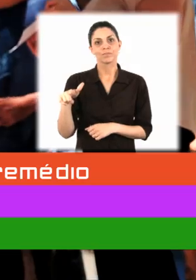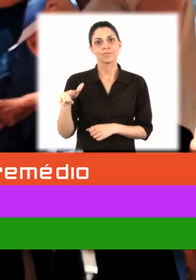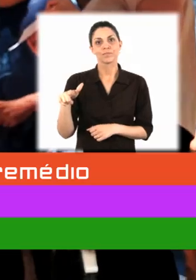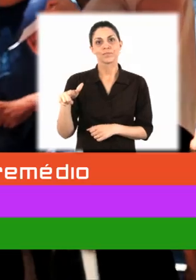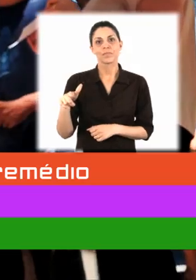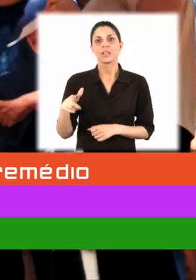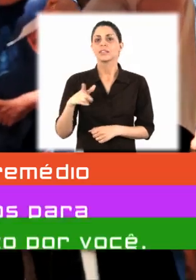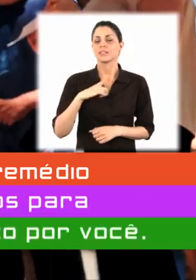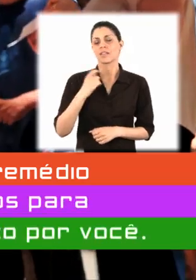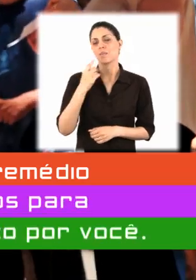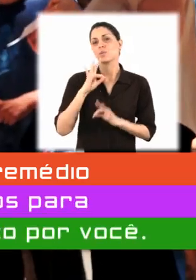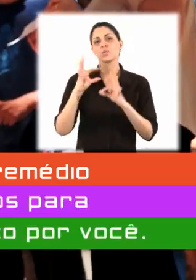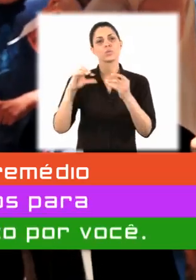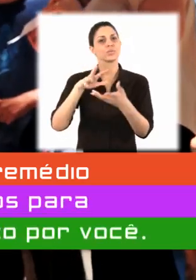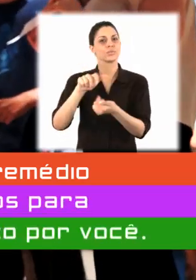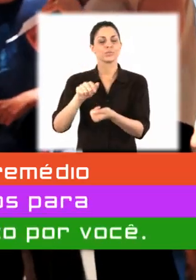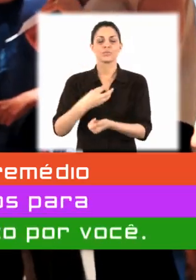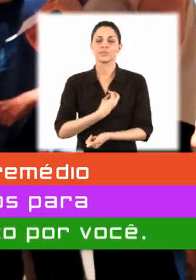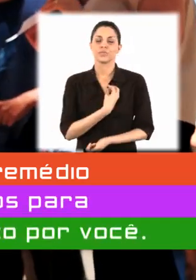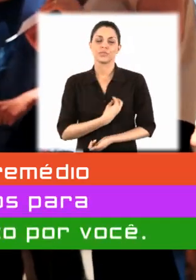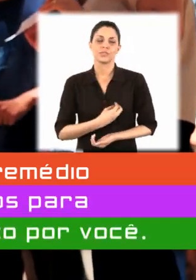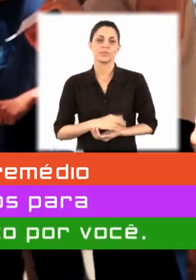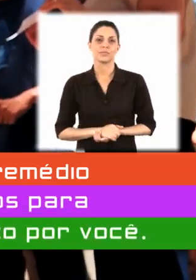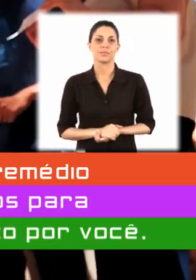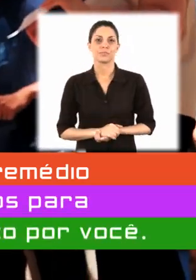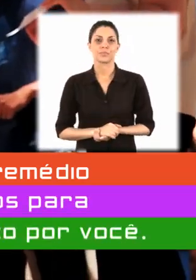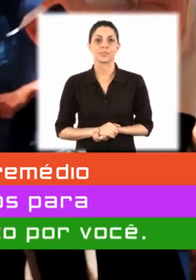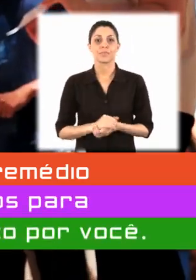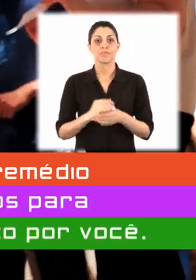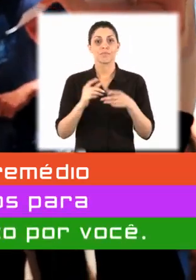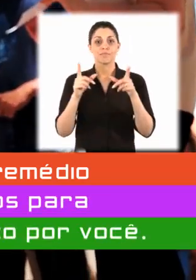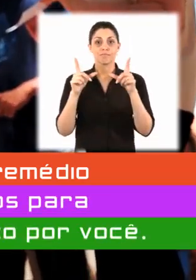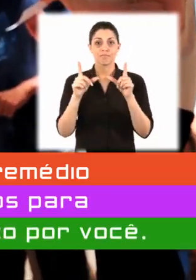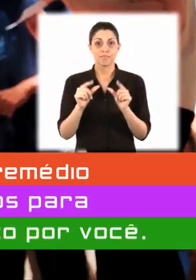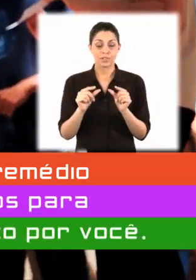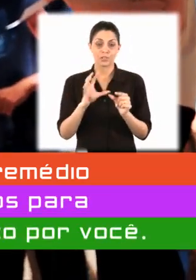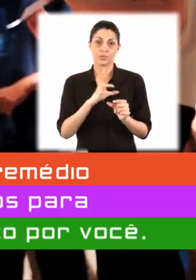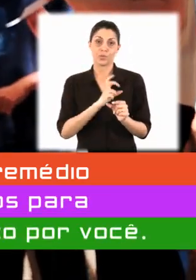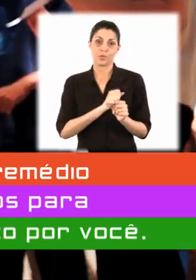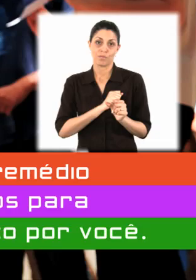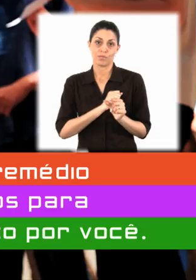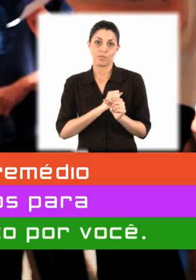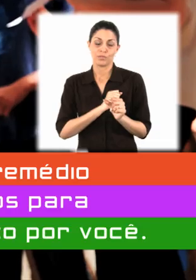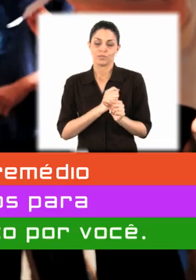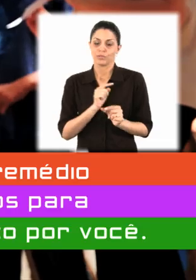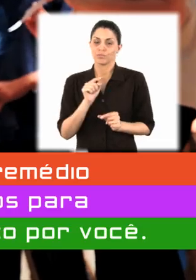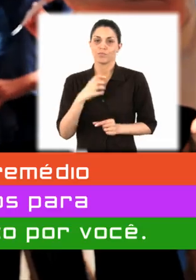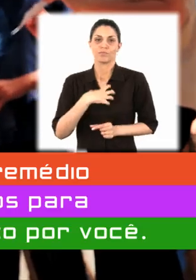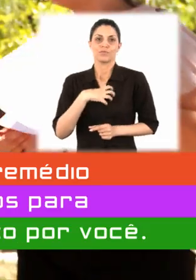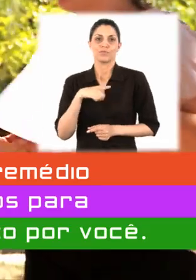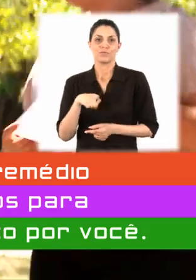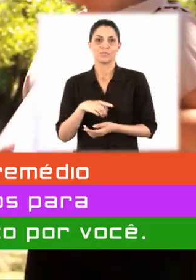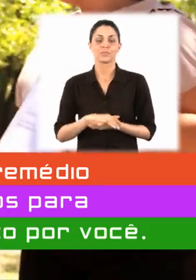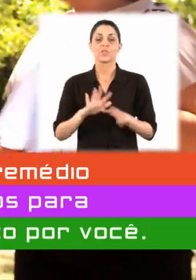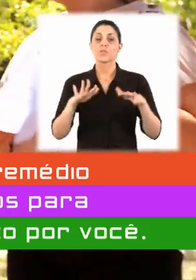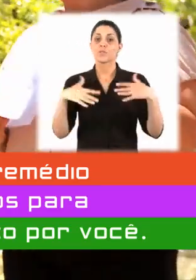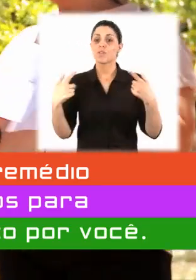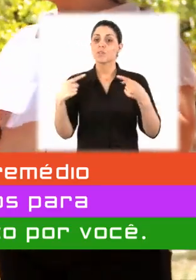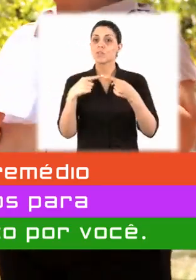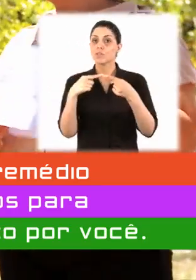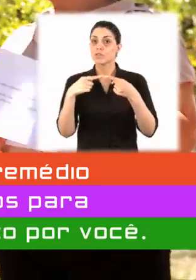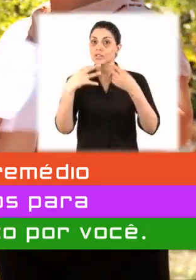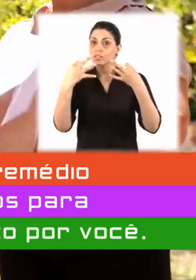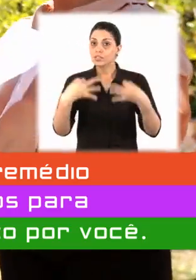Remédio para tudo nessa vida, menos para curar o amor que sinto por você. Qual é